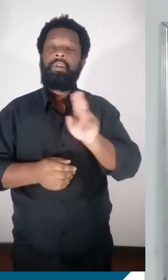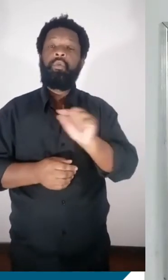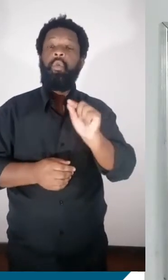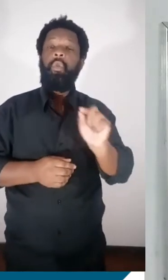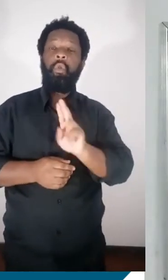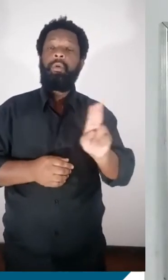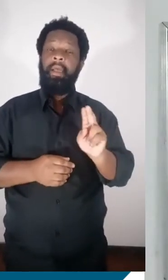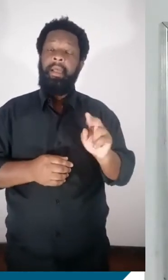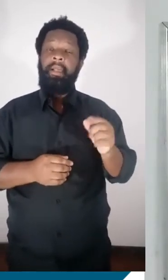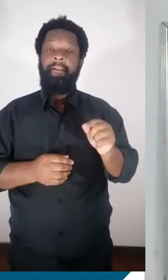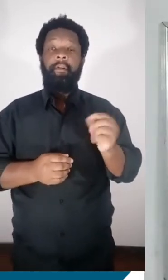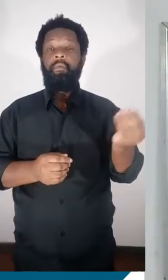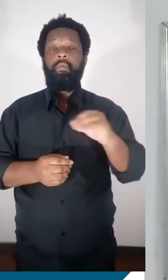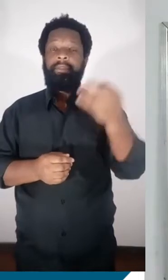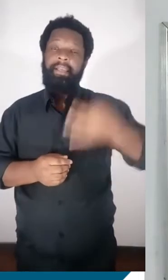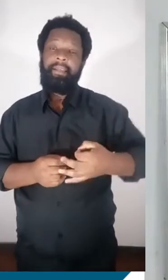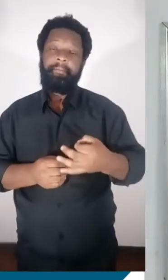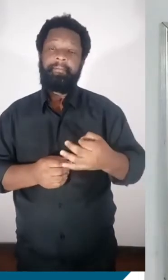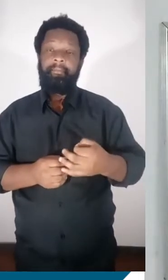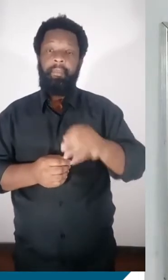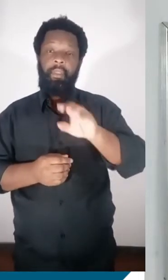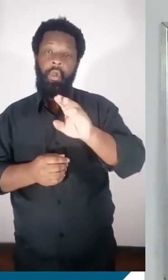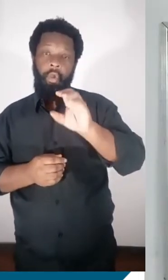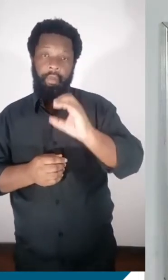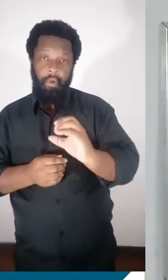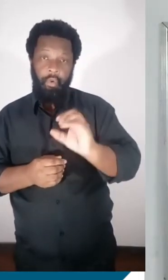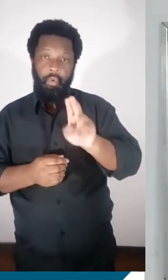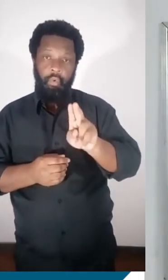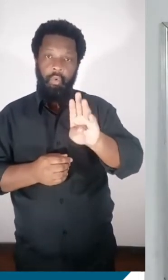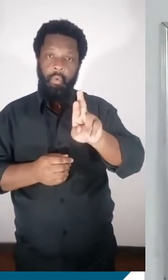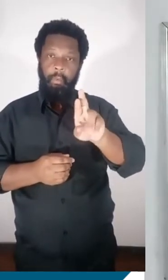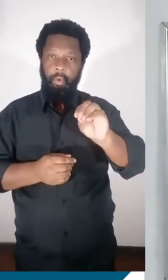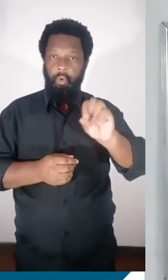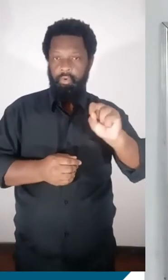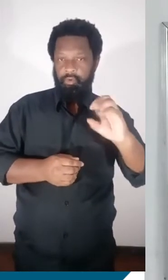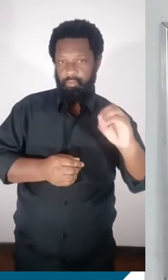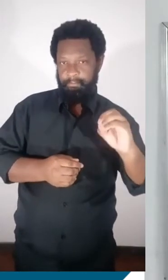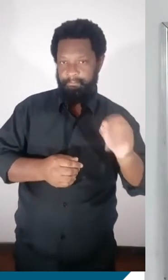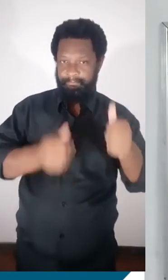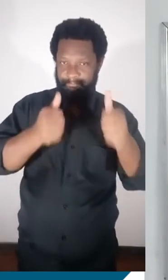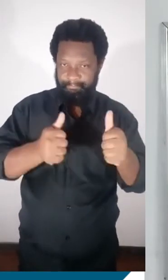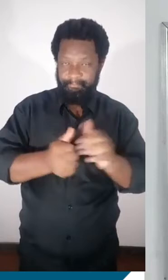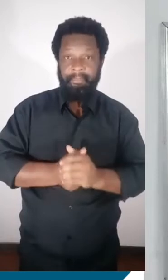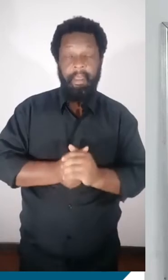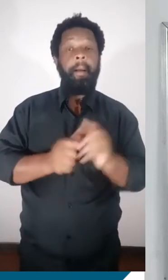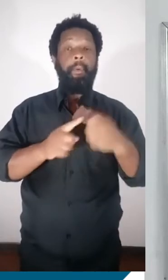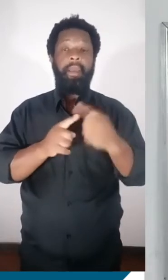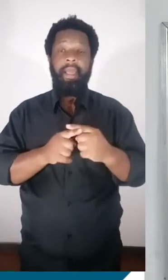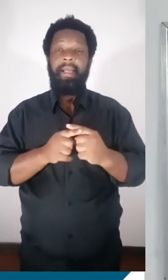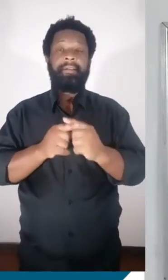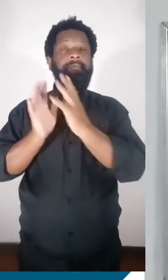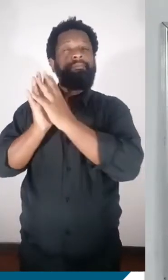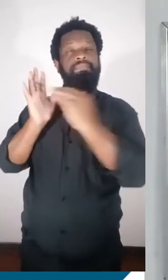utilizamos ainda essa derivação do latim. Então, não fica cobroso, fica cuproso, tudo bem?